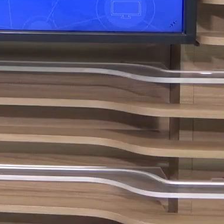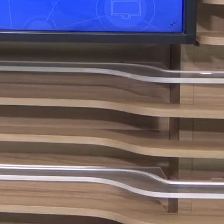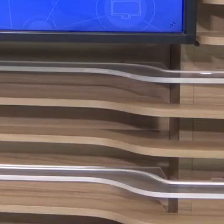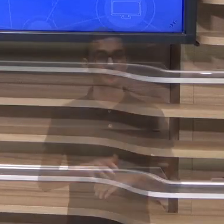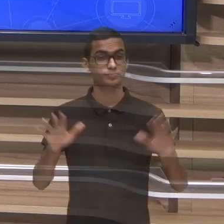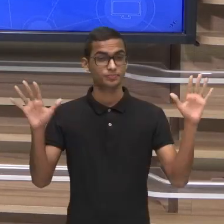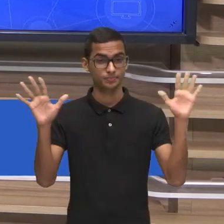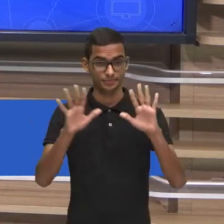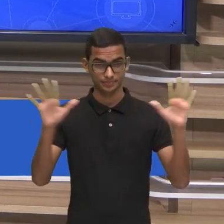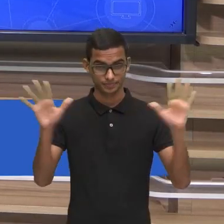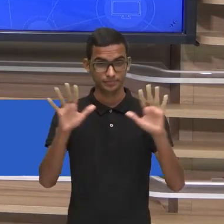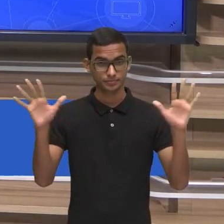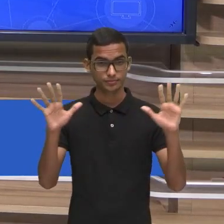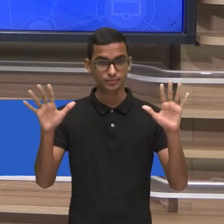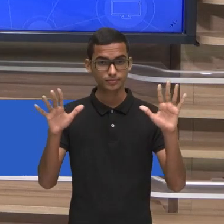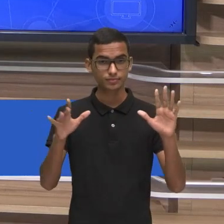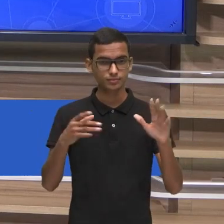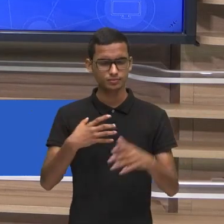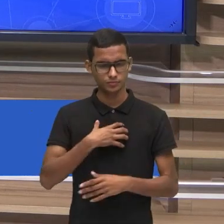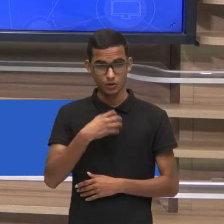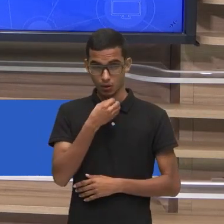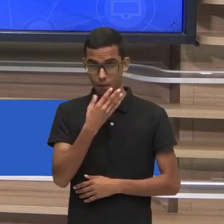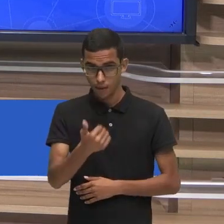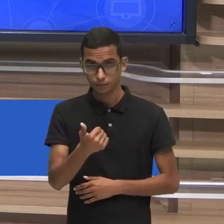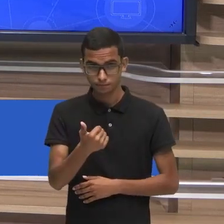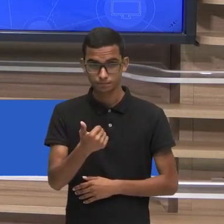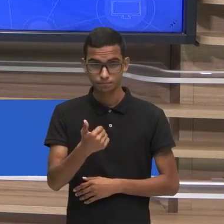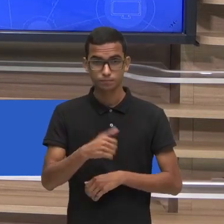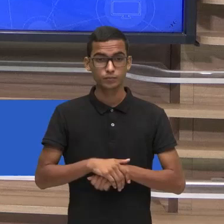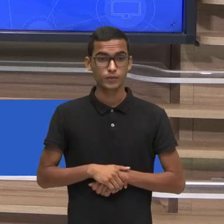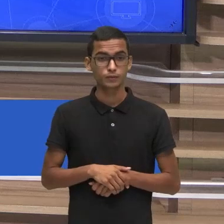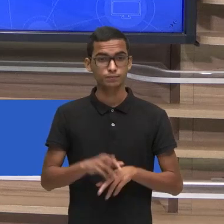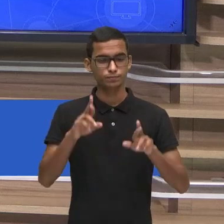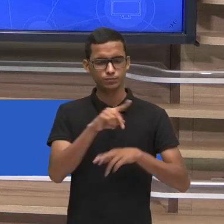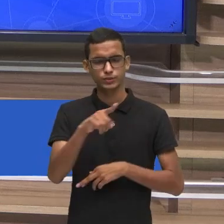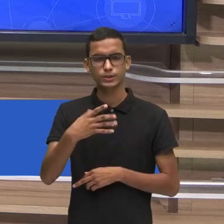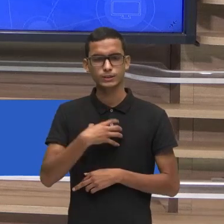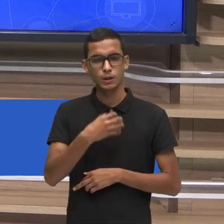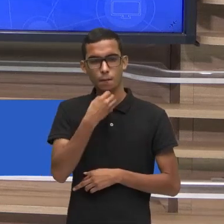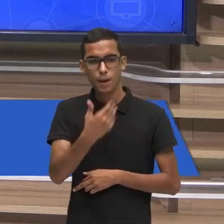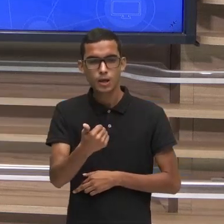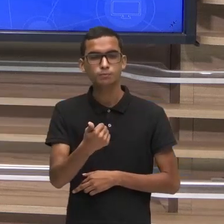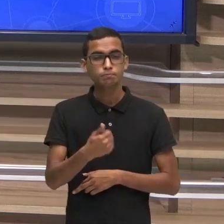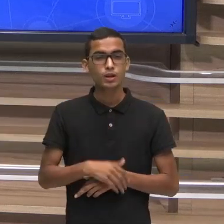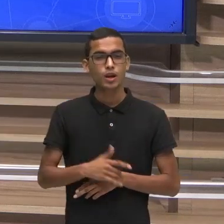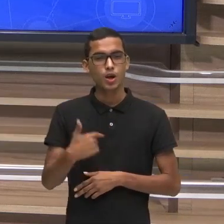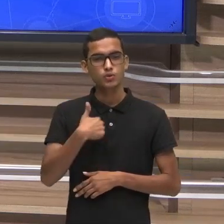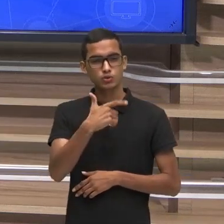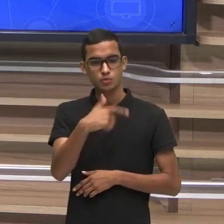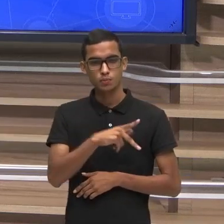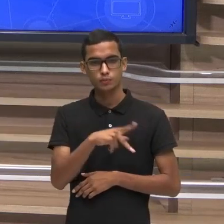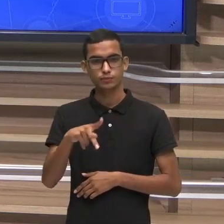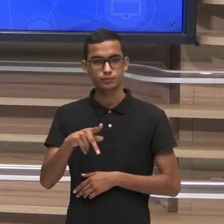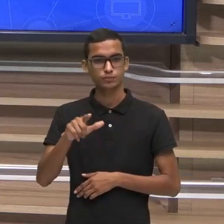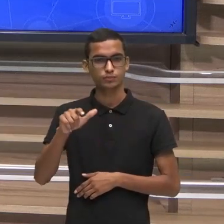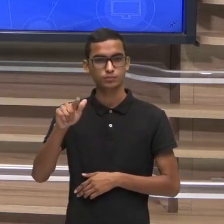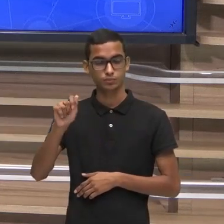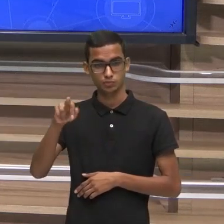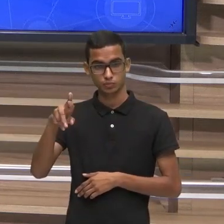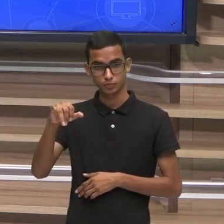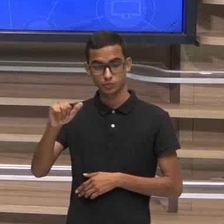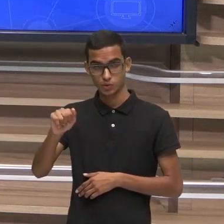Olá, como estão todos? Espero que todos estejam muito bem. Eu sou a professora Ariane Canavati e nós vamos agora fazer a